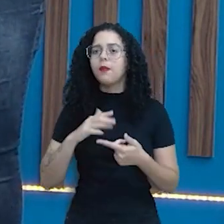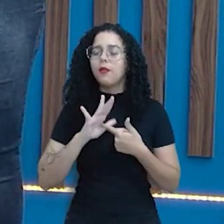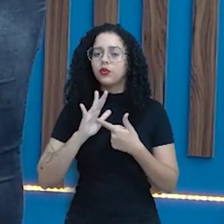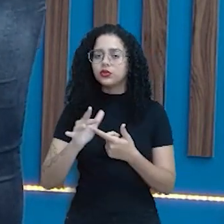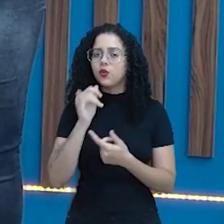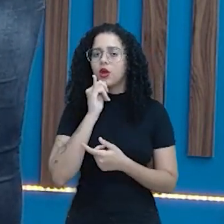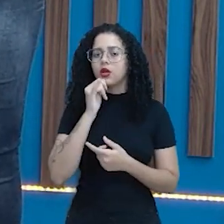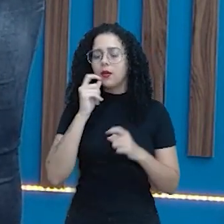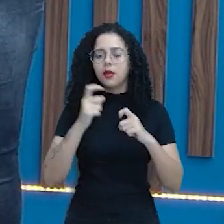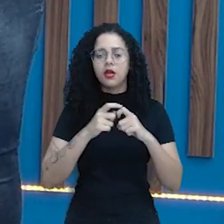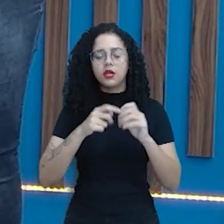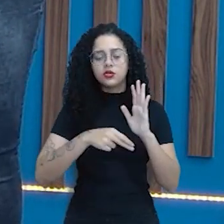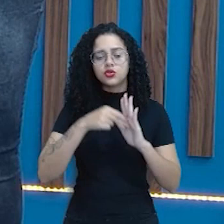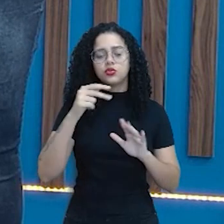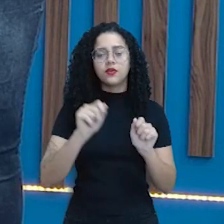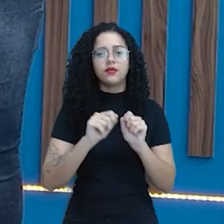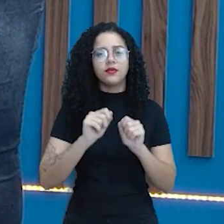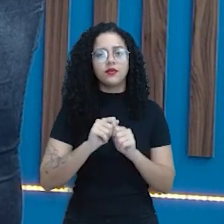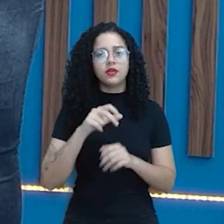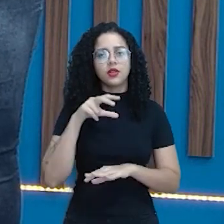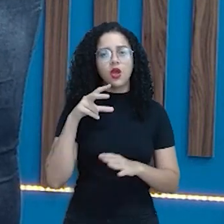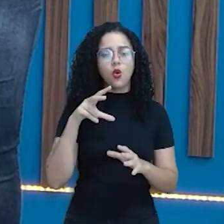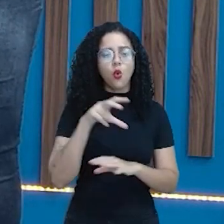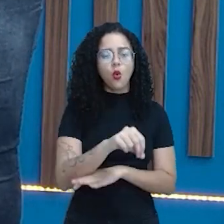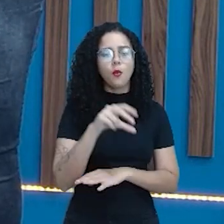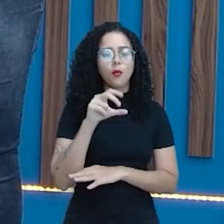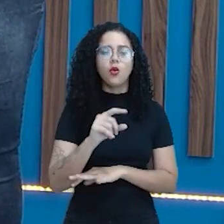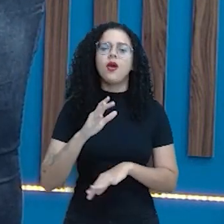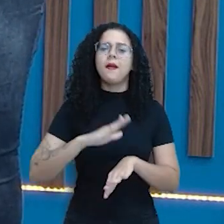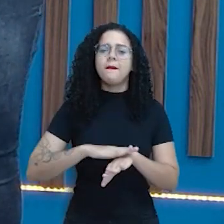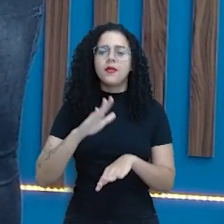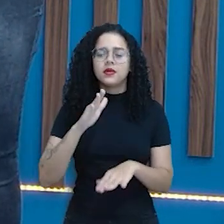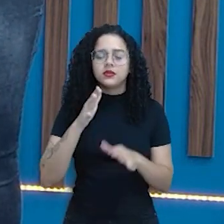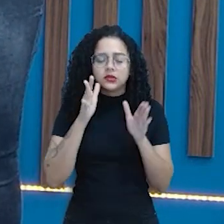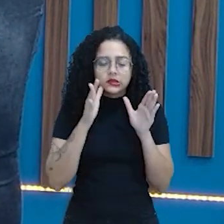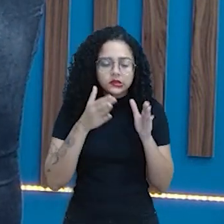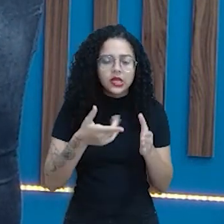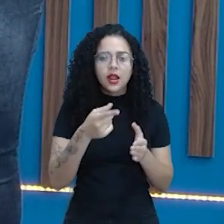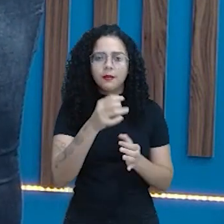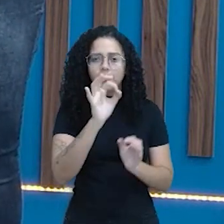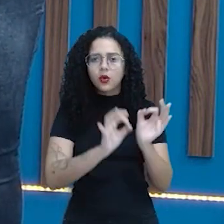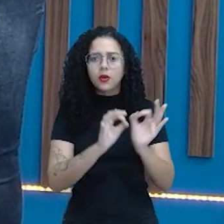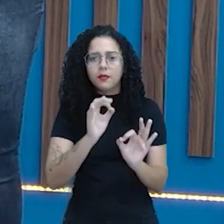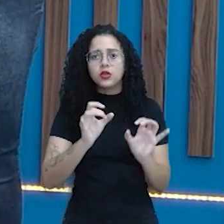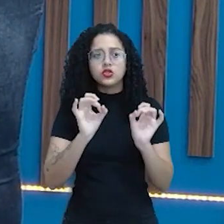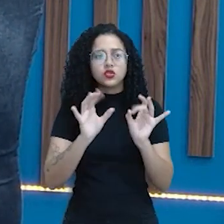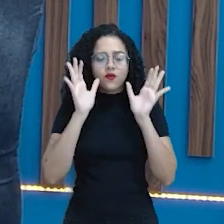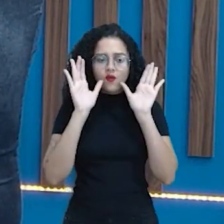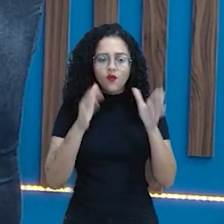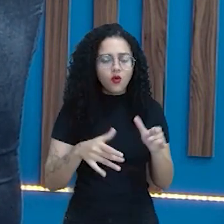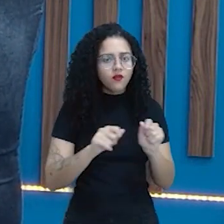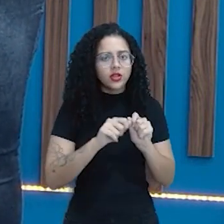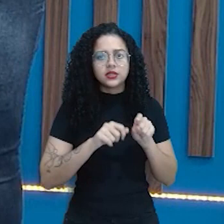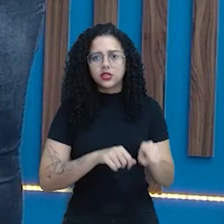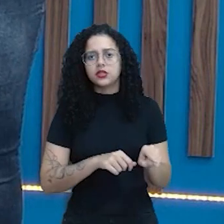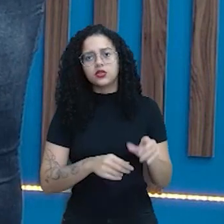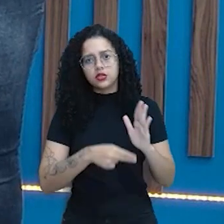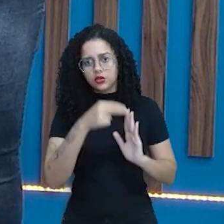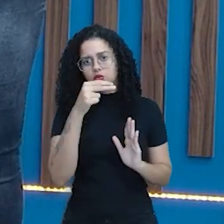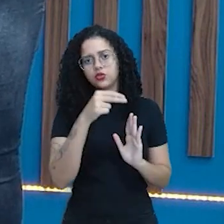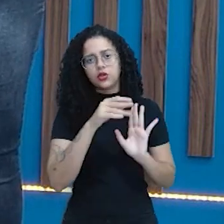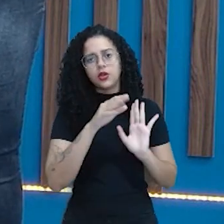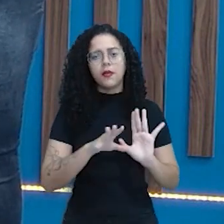médicos. Uma cirurgia feita por um robô é muito mais precisa, ele está programado apenas para isso. Mas